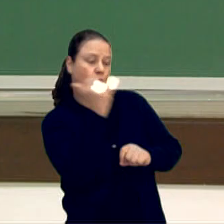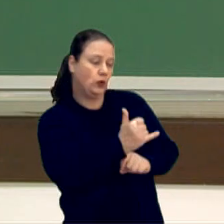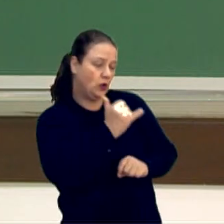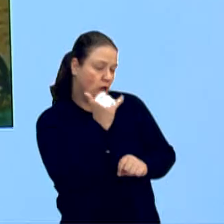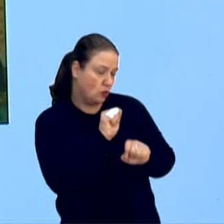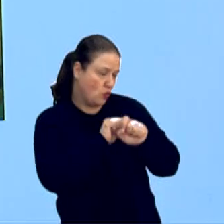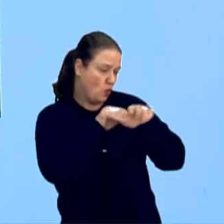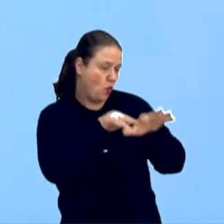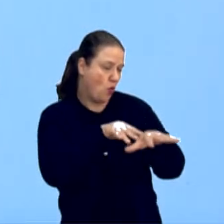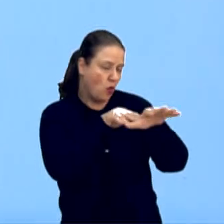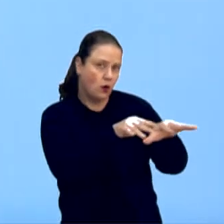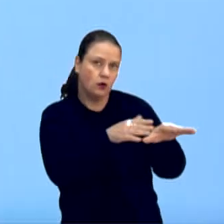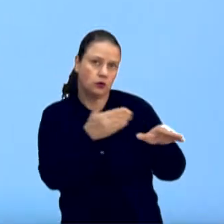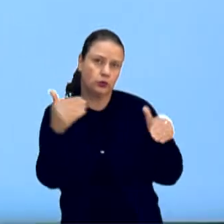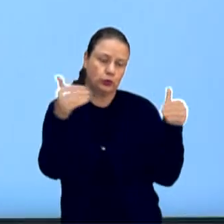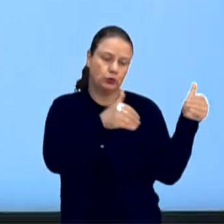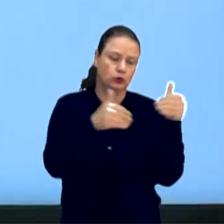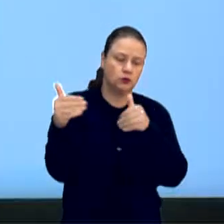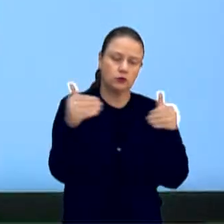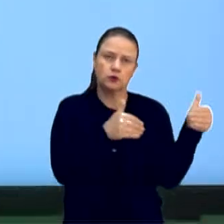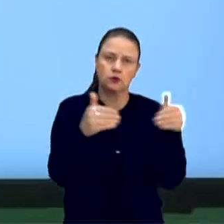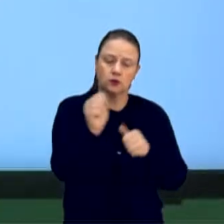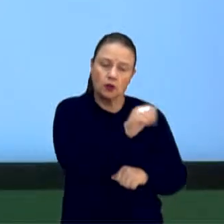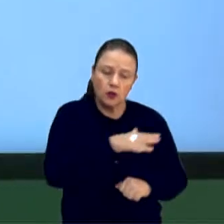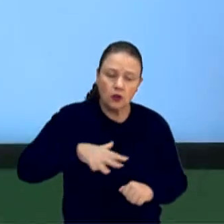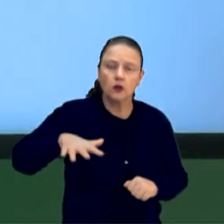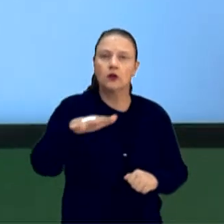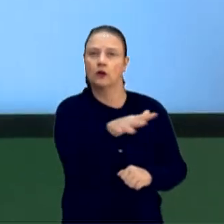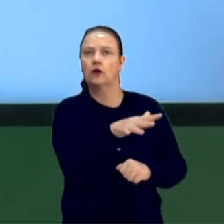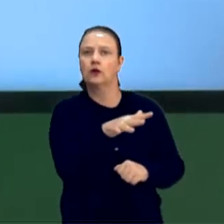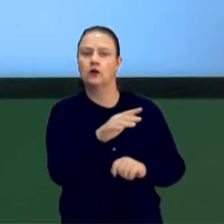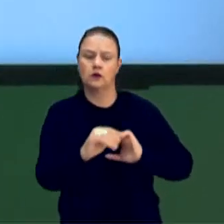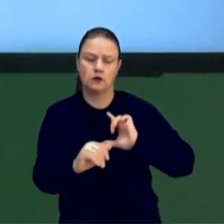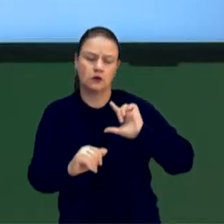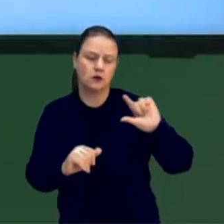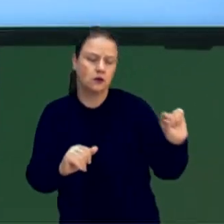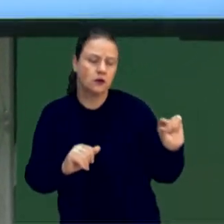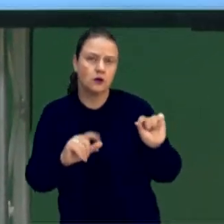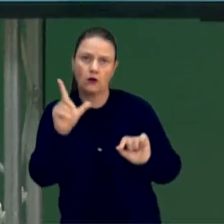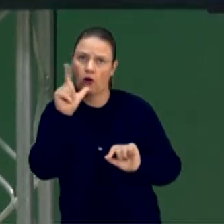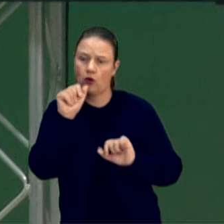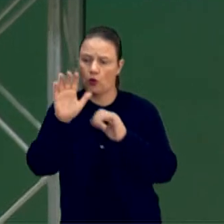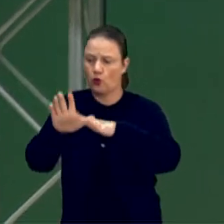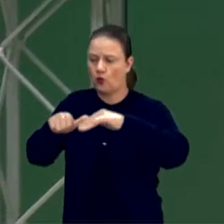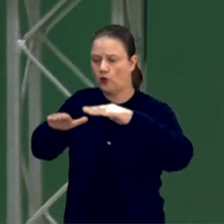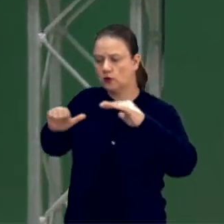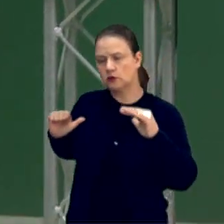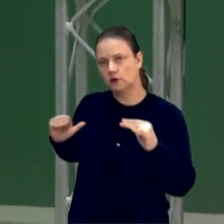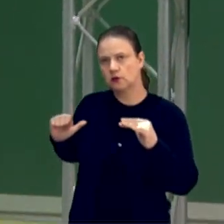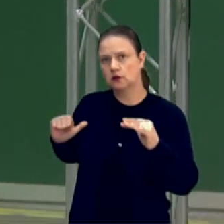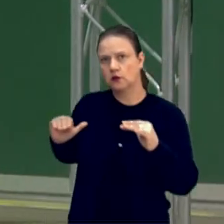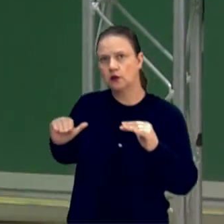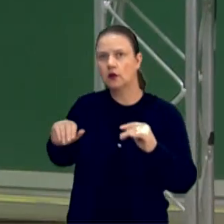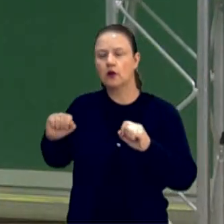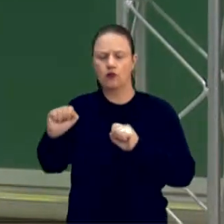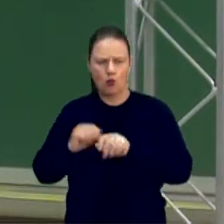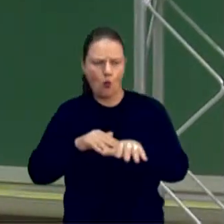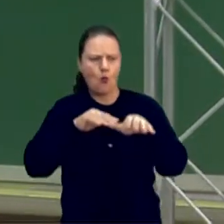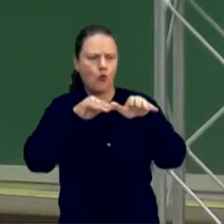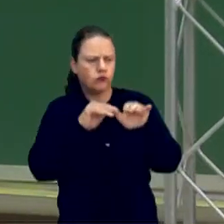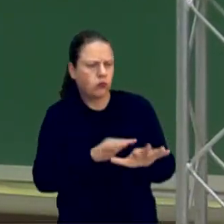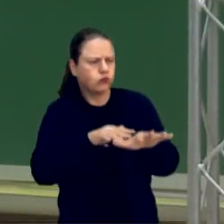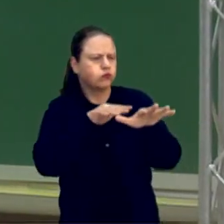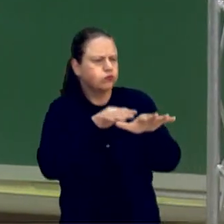peregrinos puritanos que chegaram até aquele espaço saíssem da orla litorânea do Oceano Atlântico e fossem